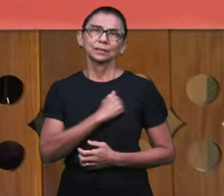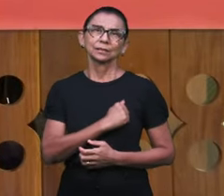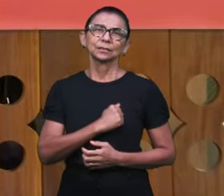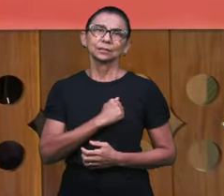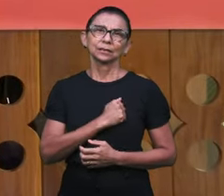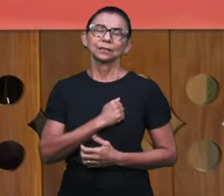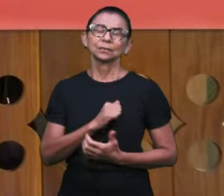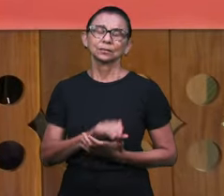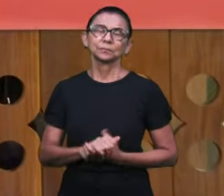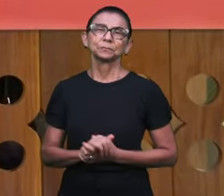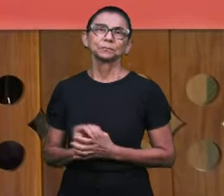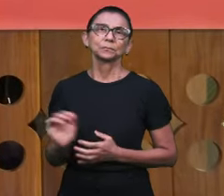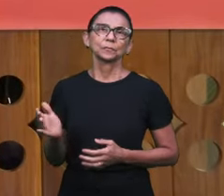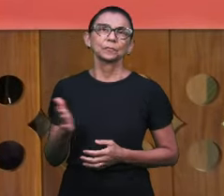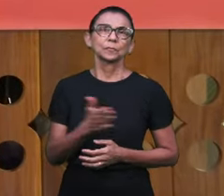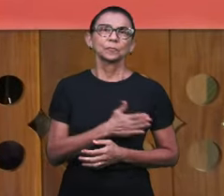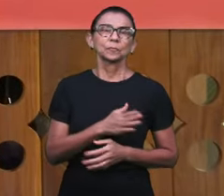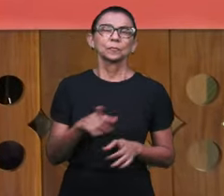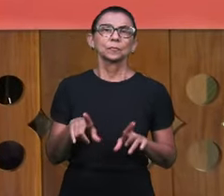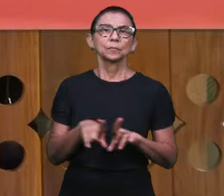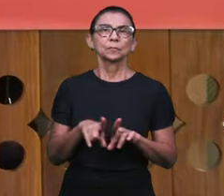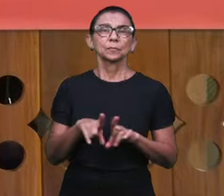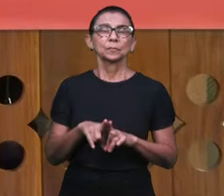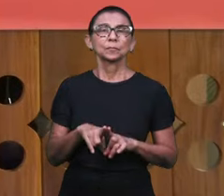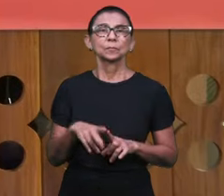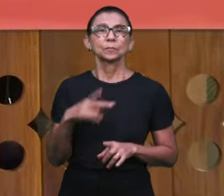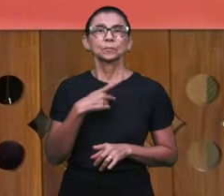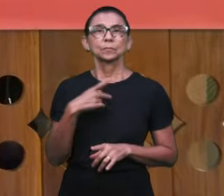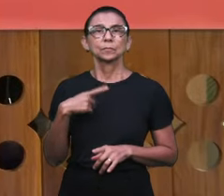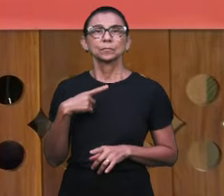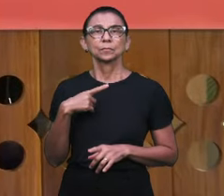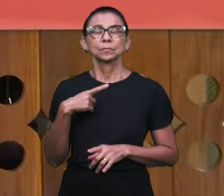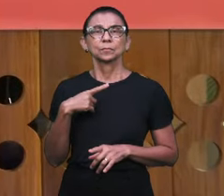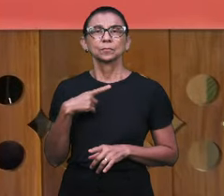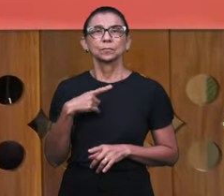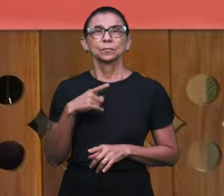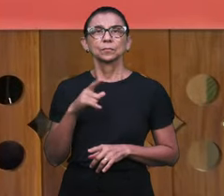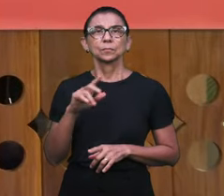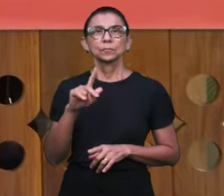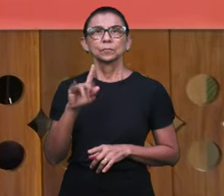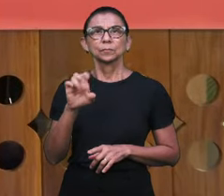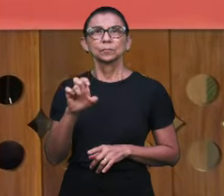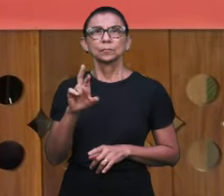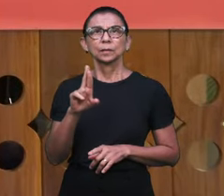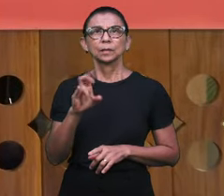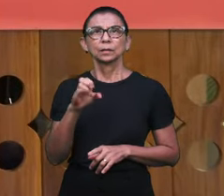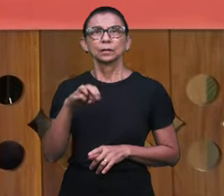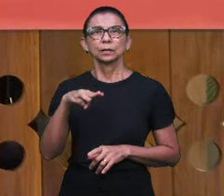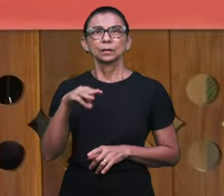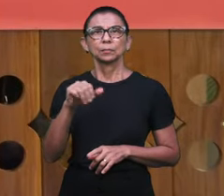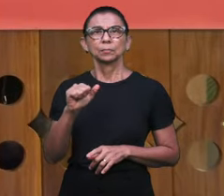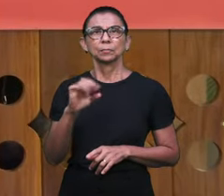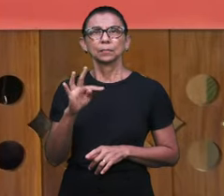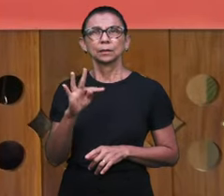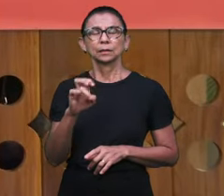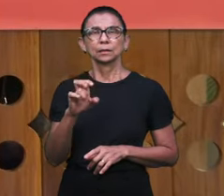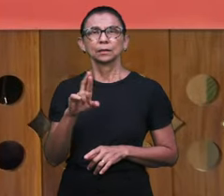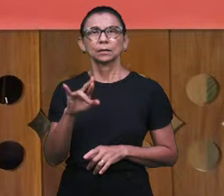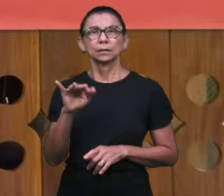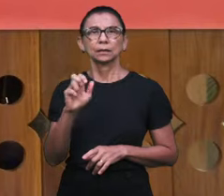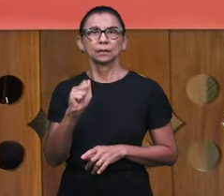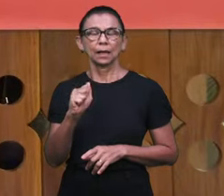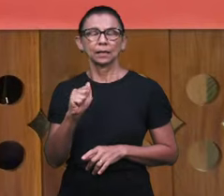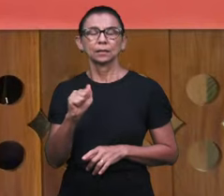Senhor. Também o nosso querido pastor Arimateia, José de Arimateia Gomes da Silva, do Rio de Janeiro, também passou para o Senhor essa semana. Está aqui a